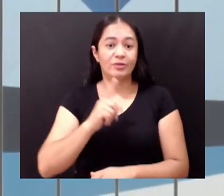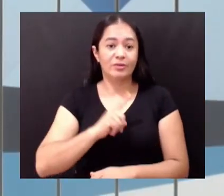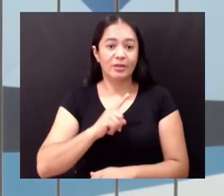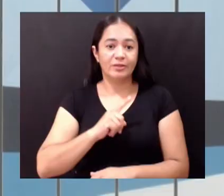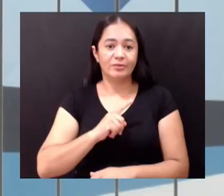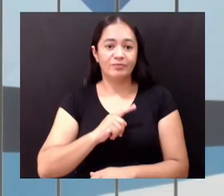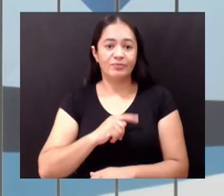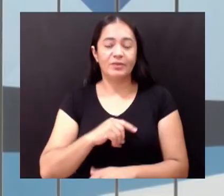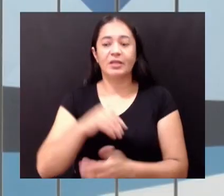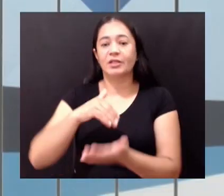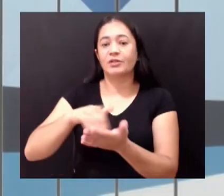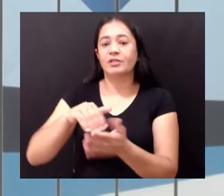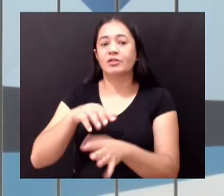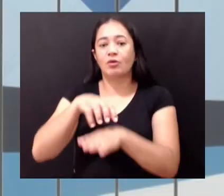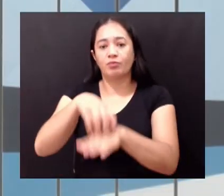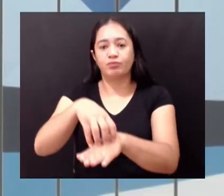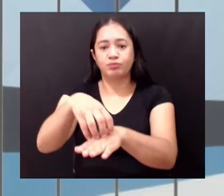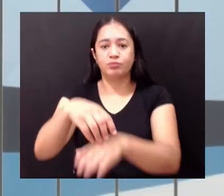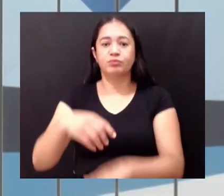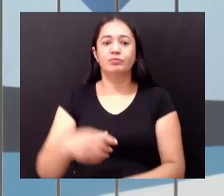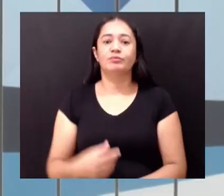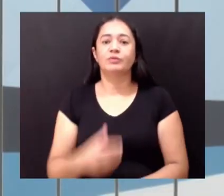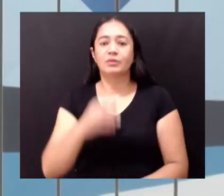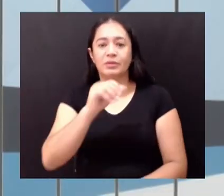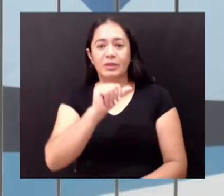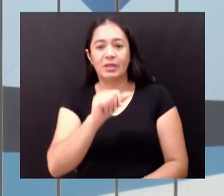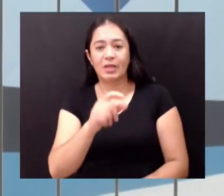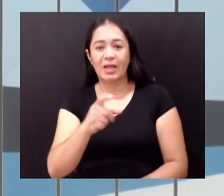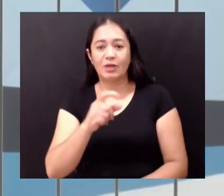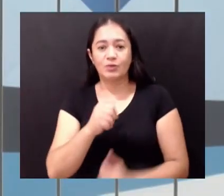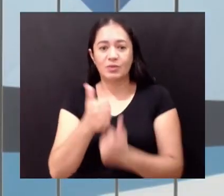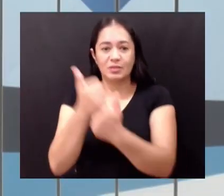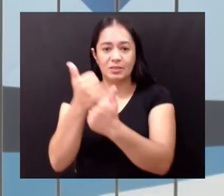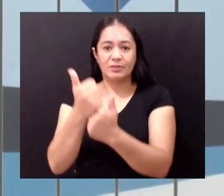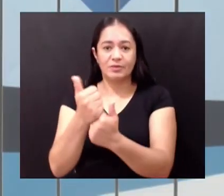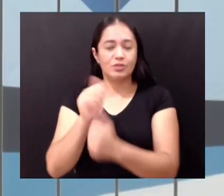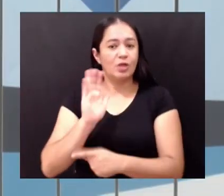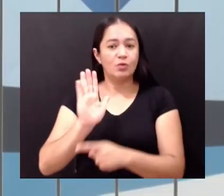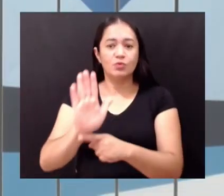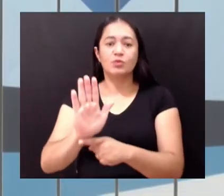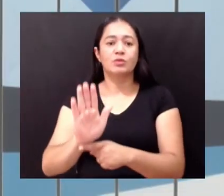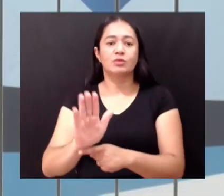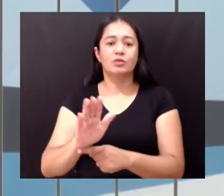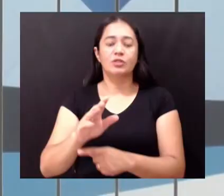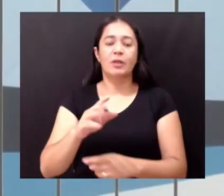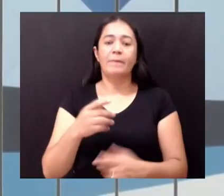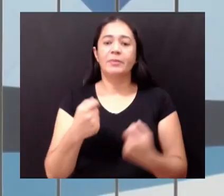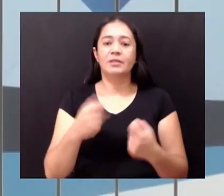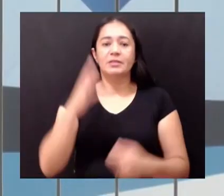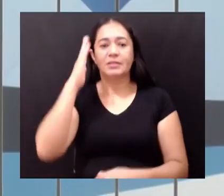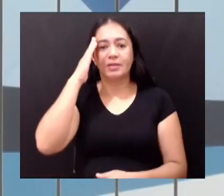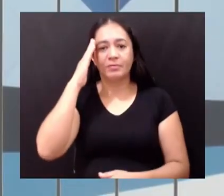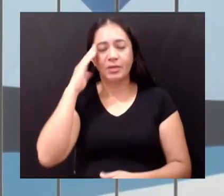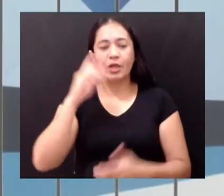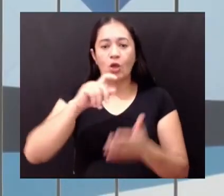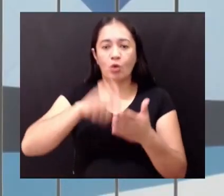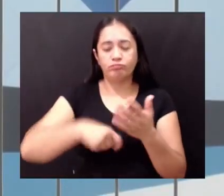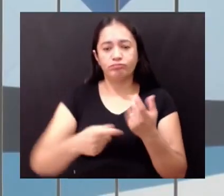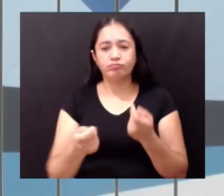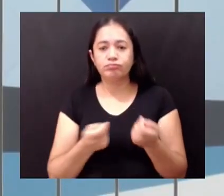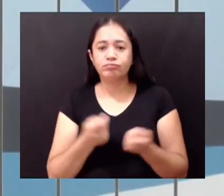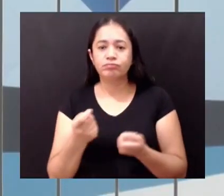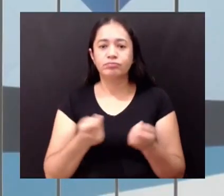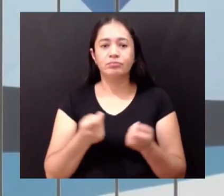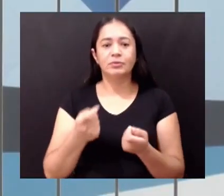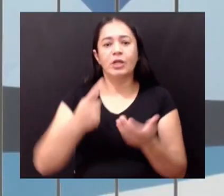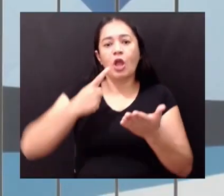né? Então, existem algumas questões que são relacionadas a como já era o contrato prévio, mas isso precisa sim ser negociado e acordado com o